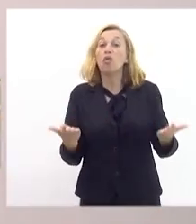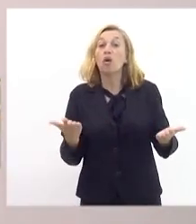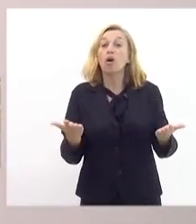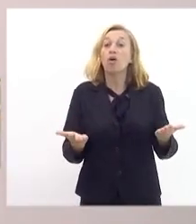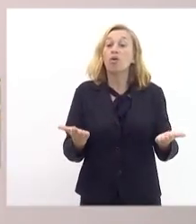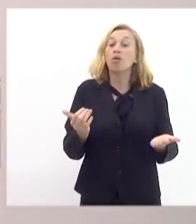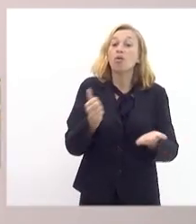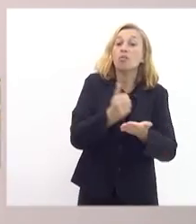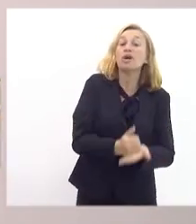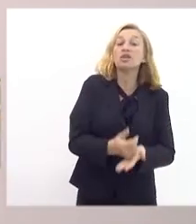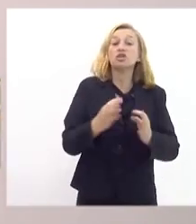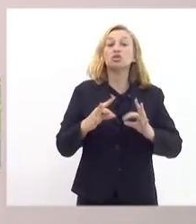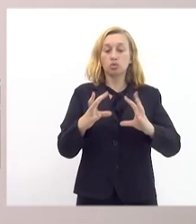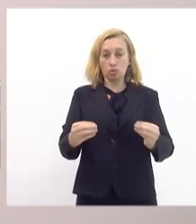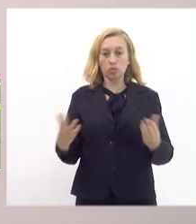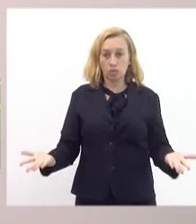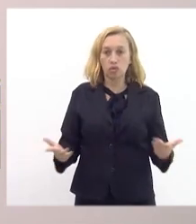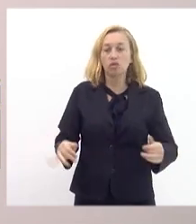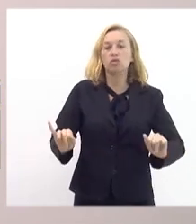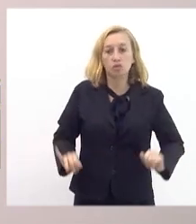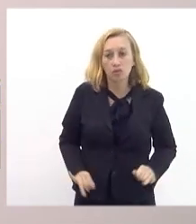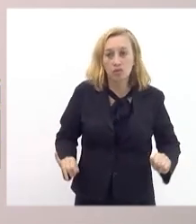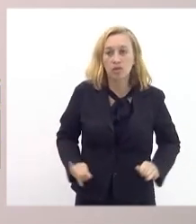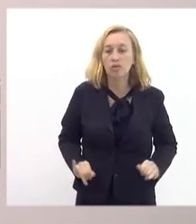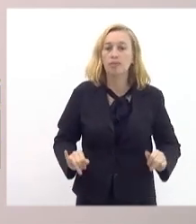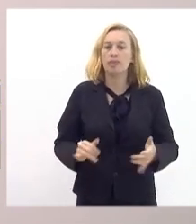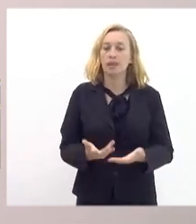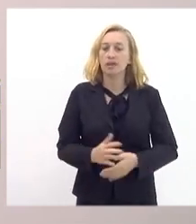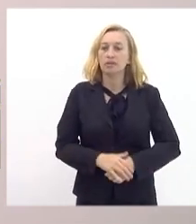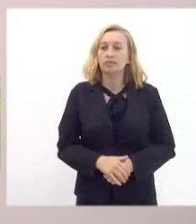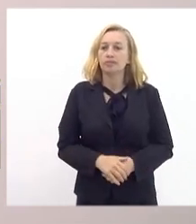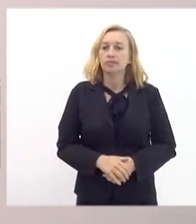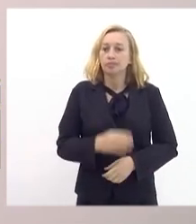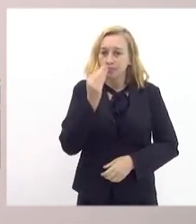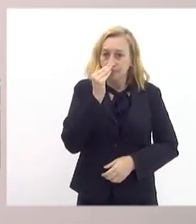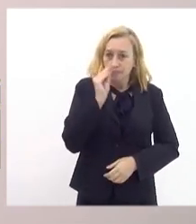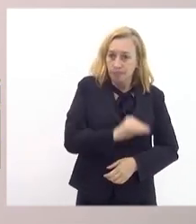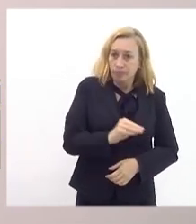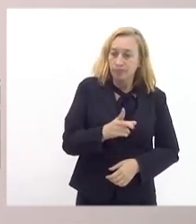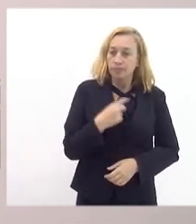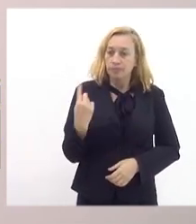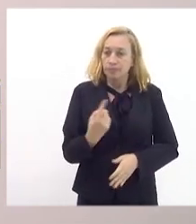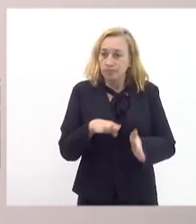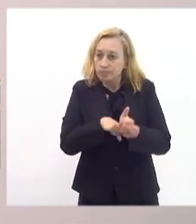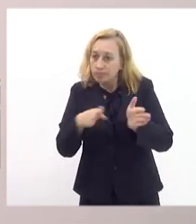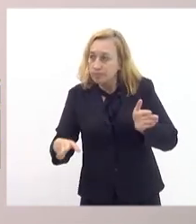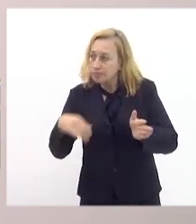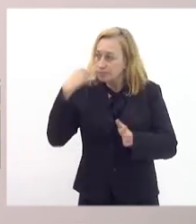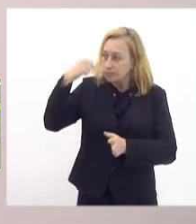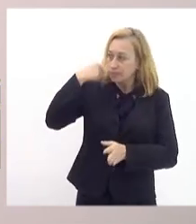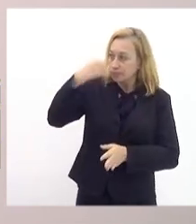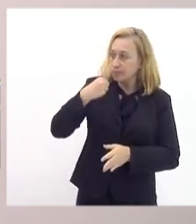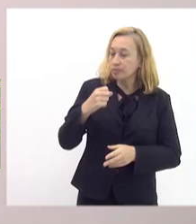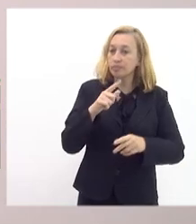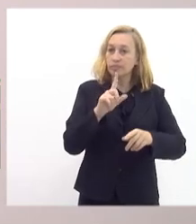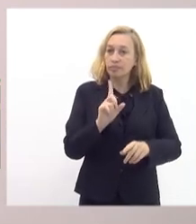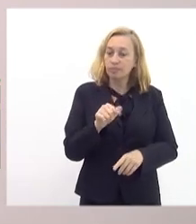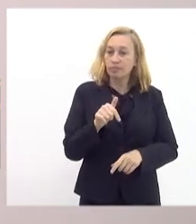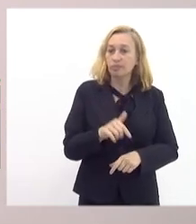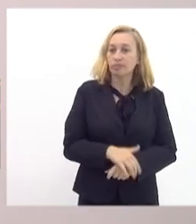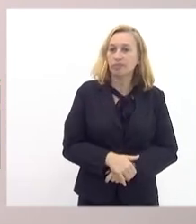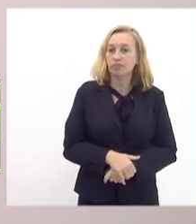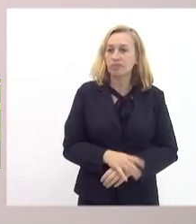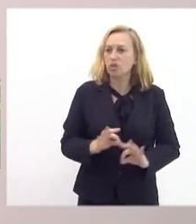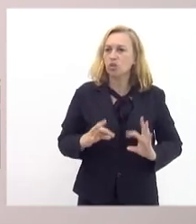utilizado isso né é a gente vem sofrendo aí o descaso E aí isso aí é uma coisa que